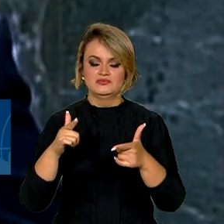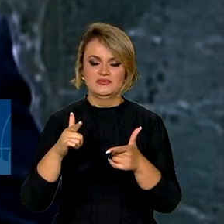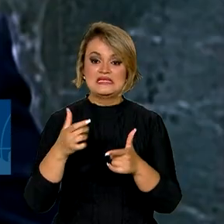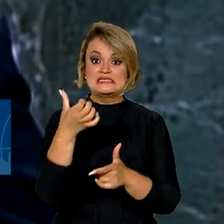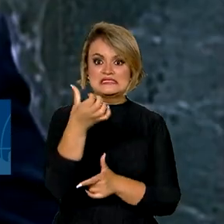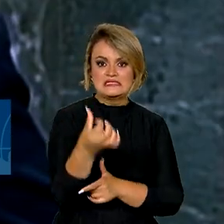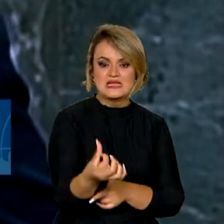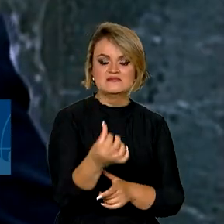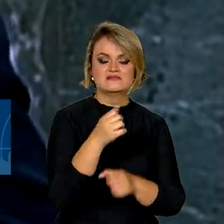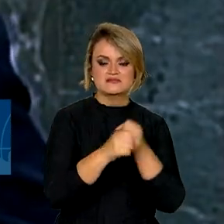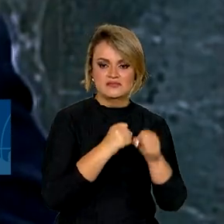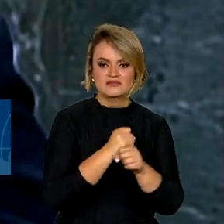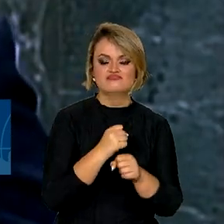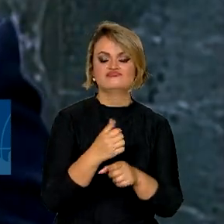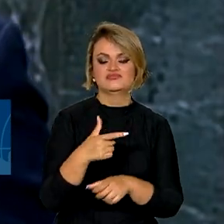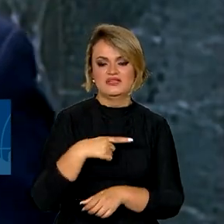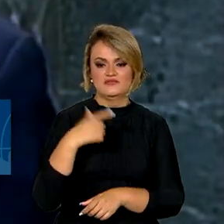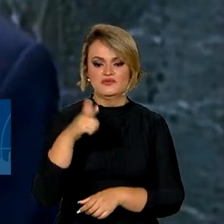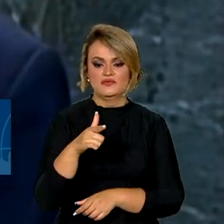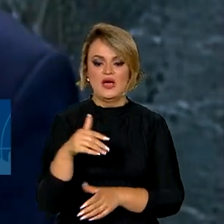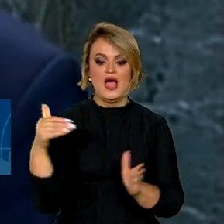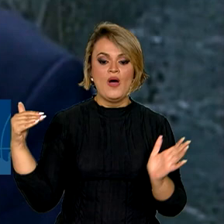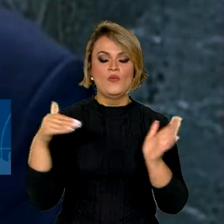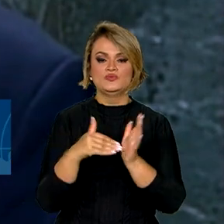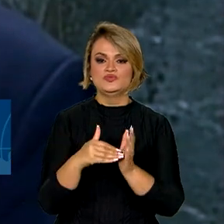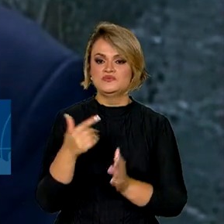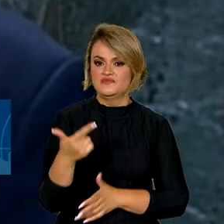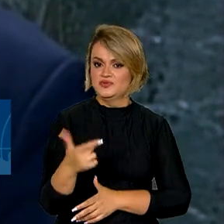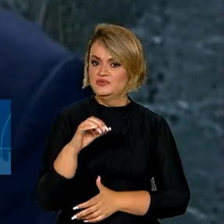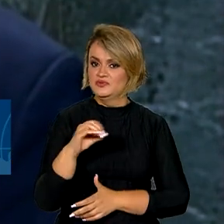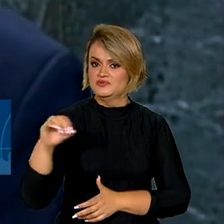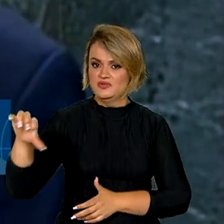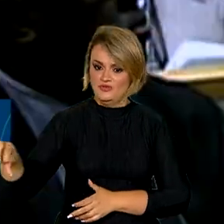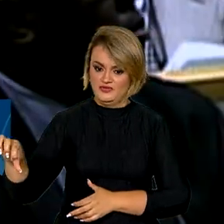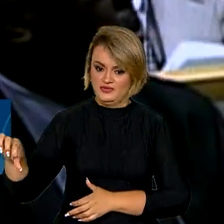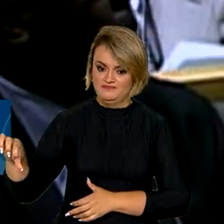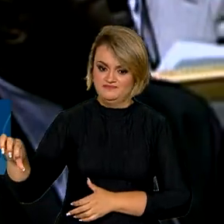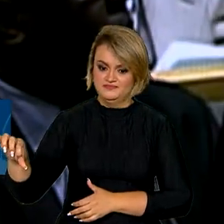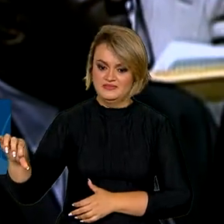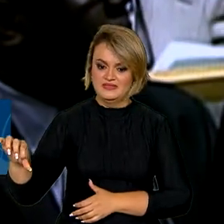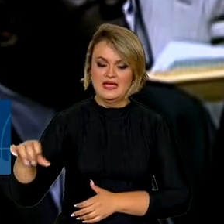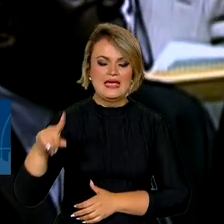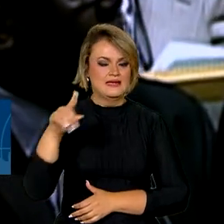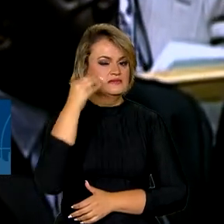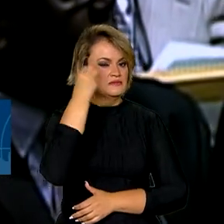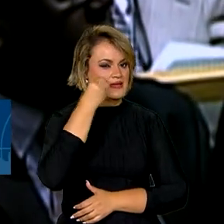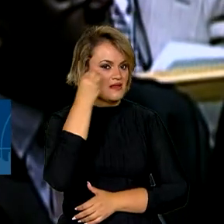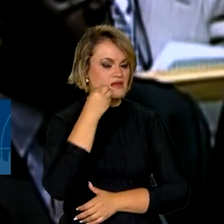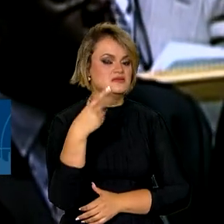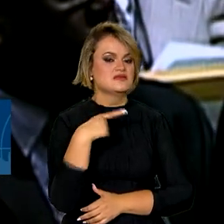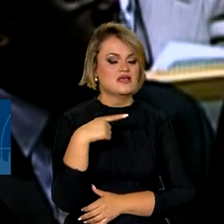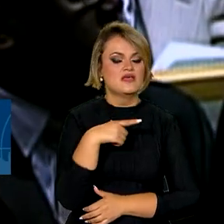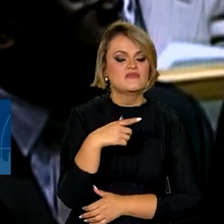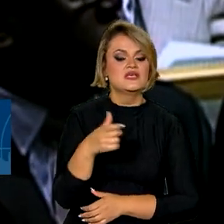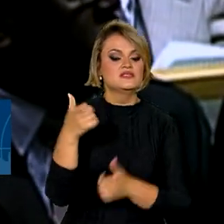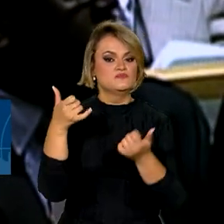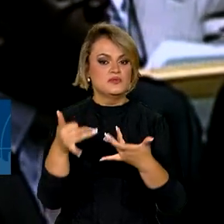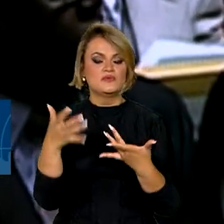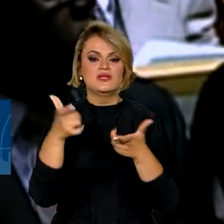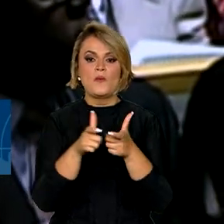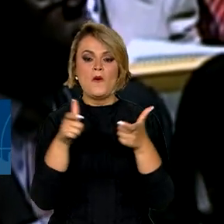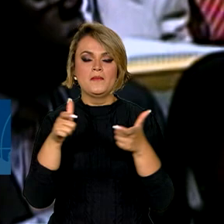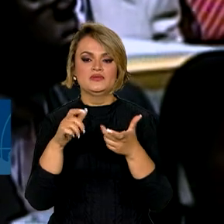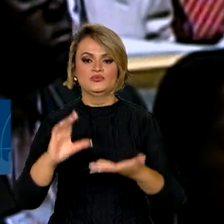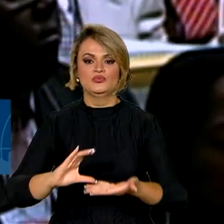6 anos. Em 2009, foi a última vez que ele falou na Assembleia Geral. Mais experiente, insistiu na ampliação